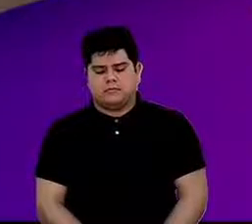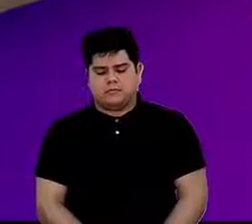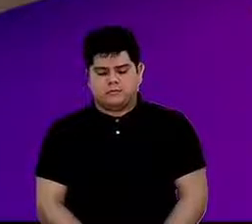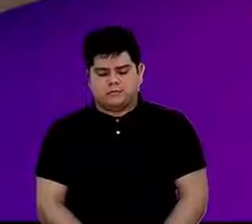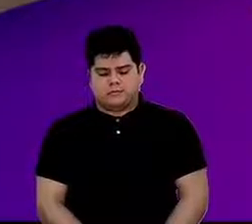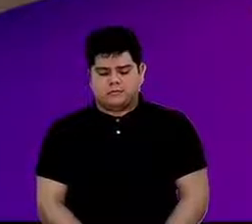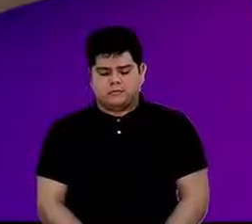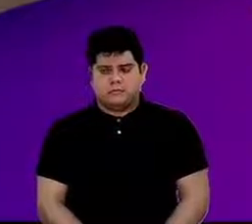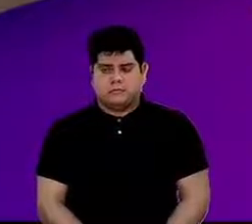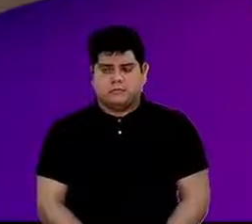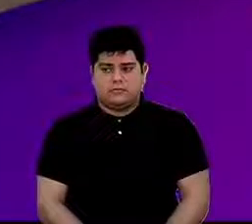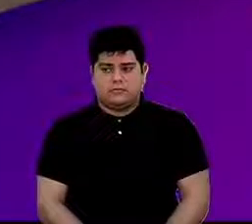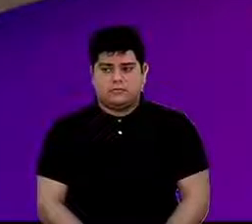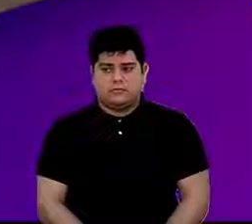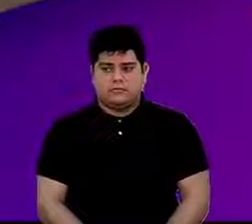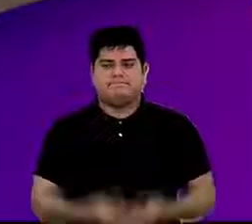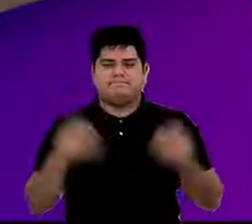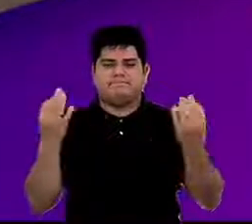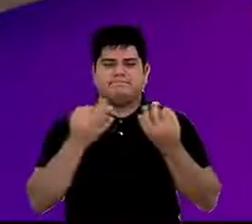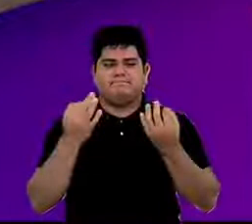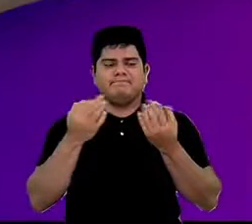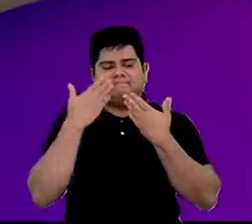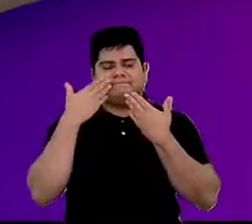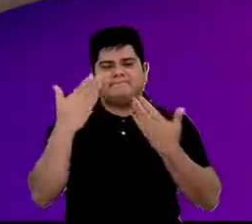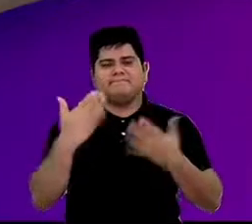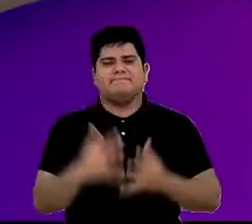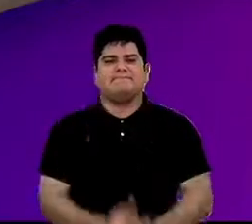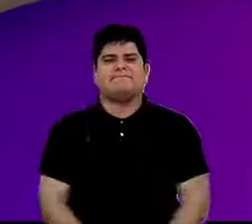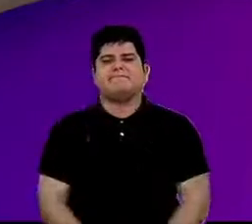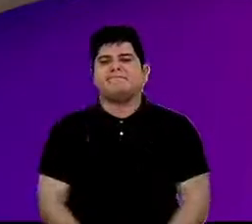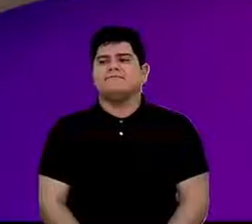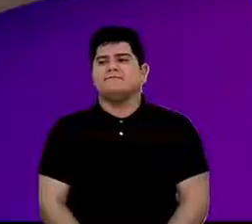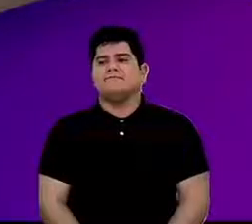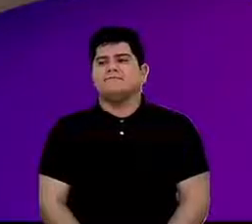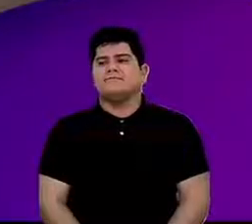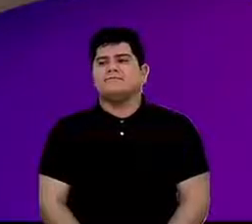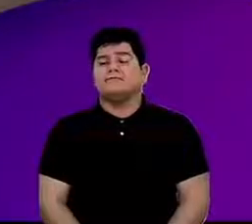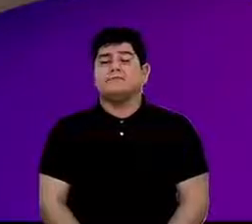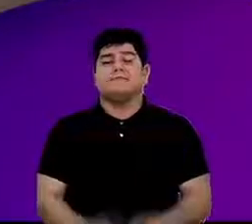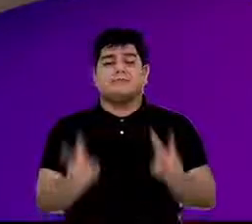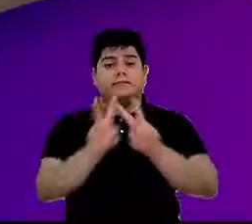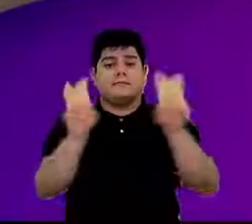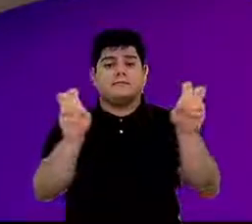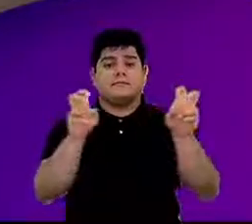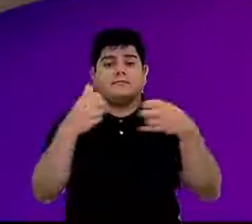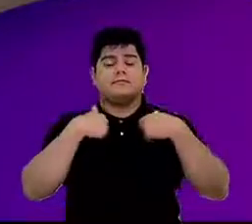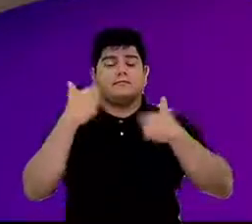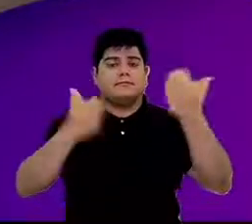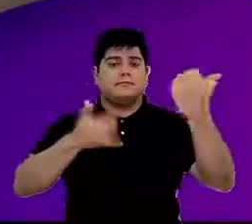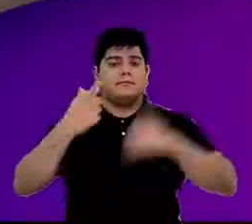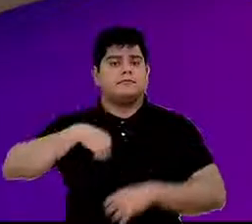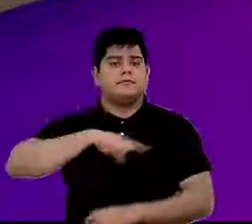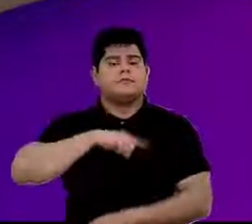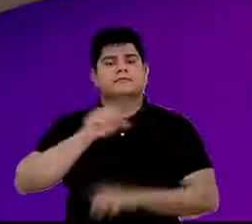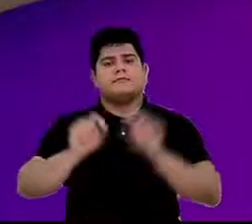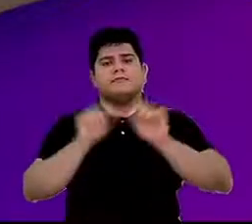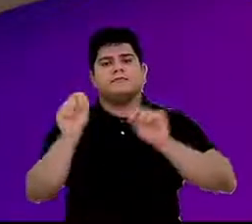Acredito que Perfeito, sim. Cláudio. Muito obrigado. E o tema que foi pedido para que a gente falasse